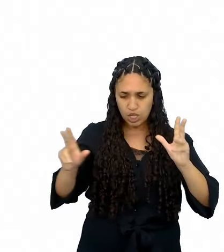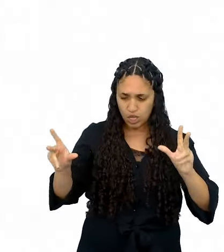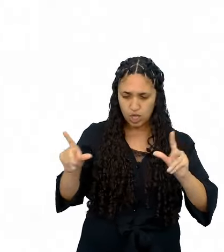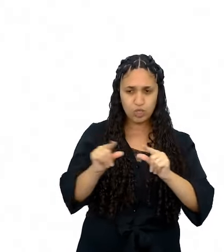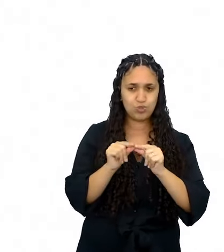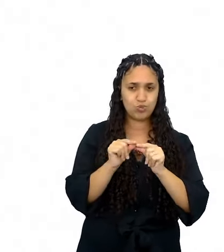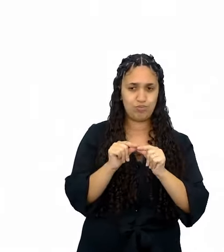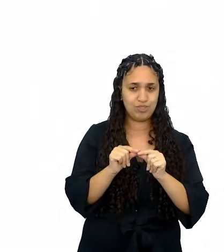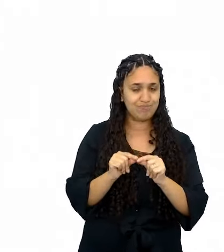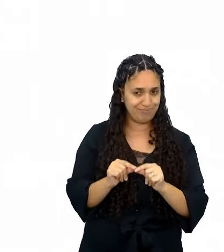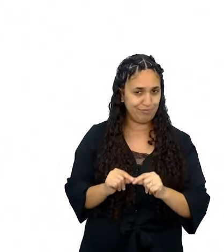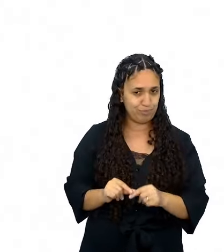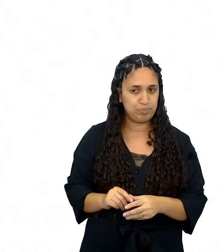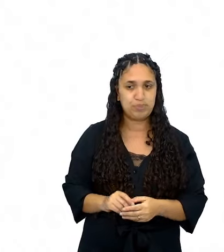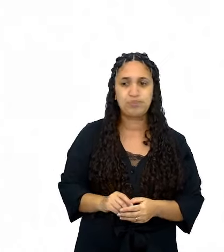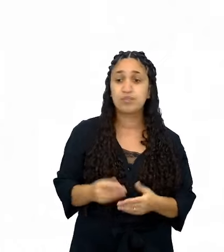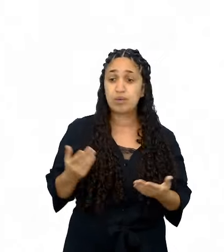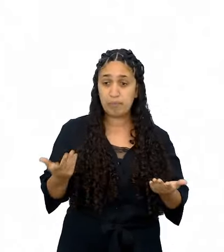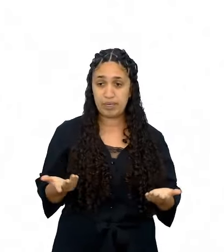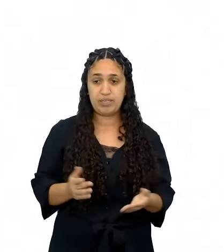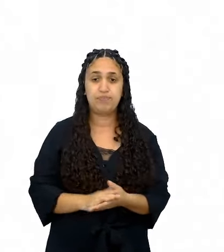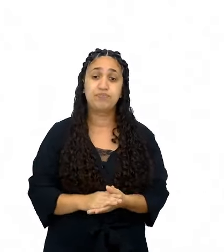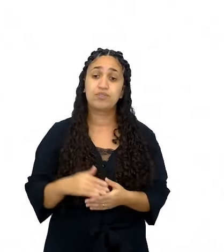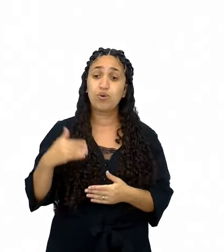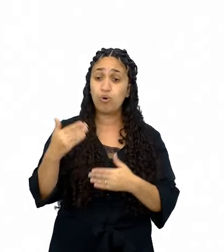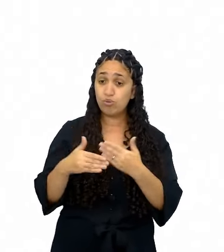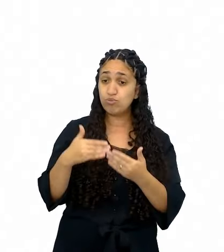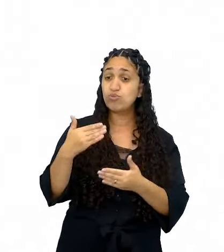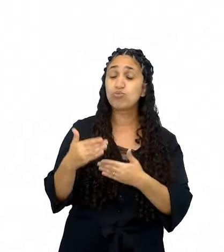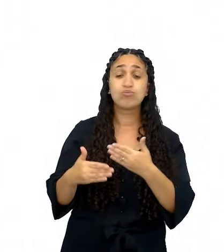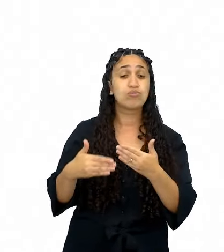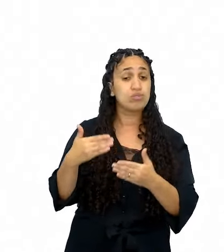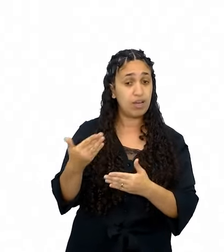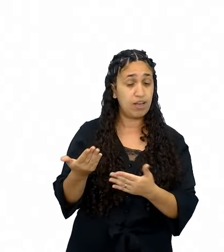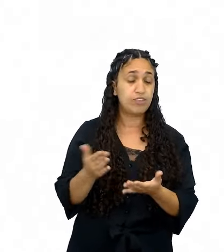já entrando no próximo momento da TPC